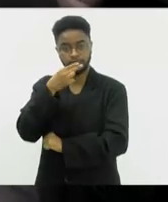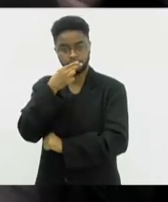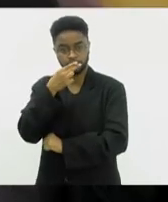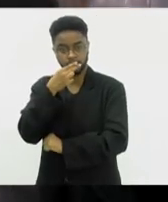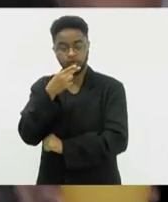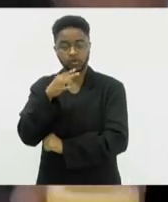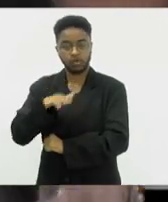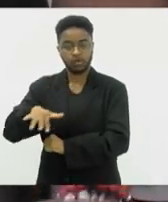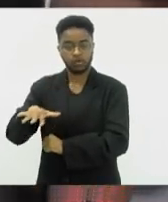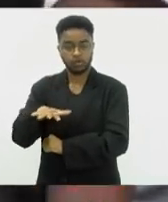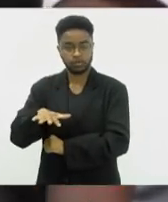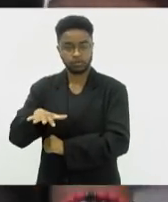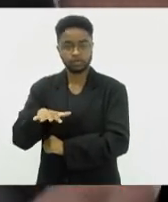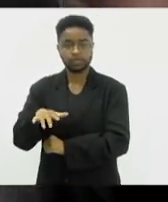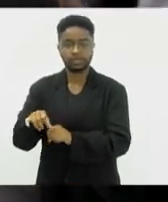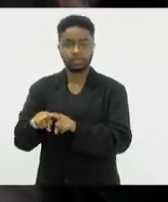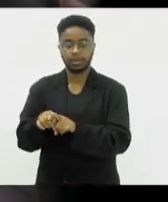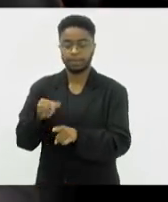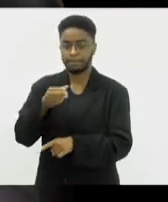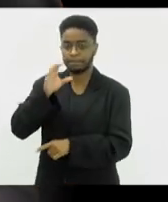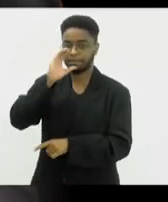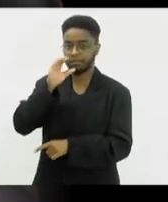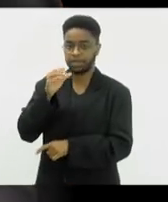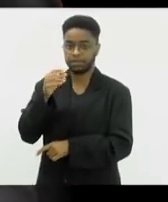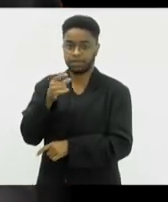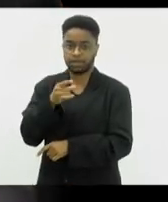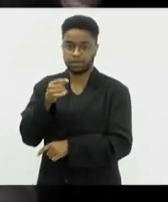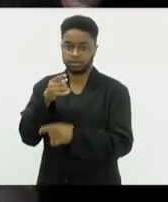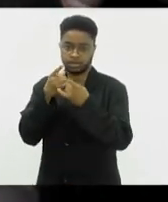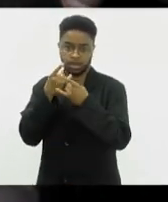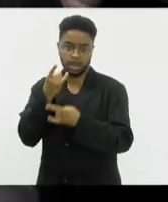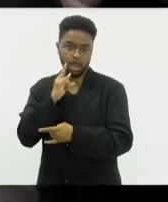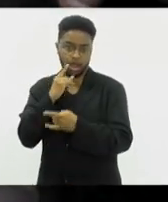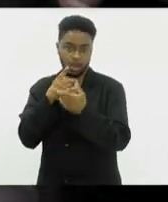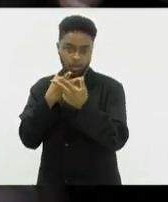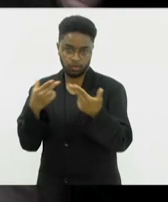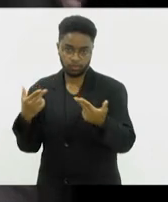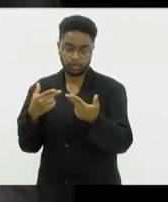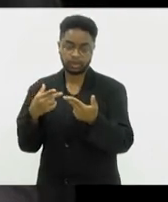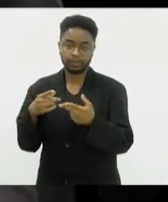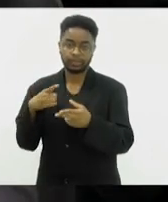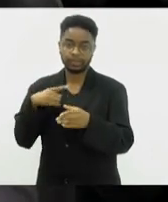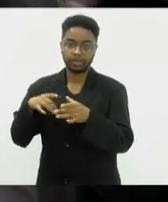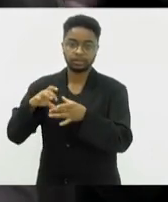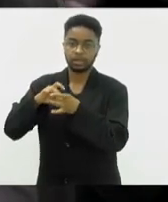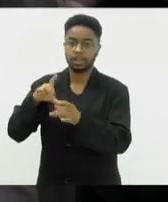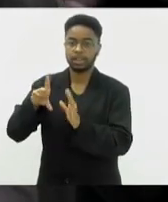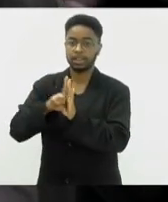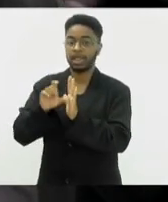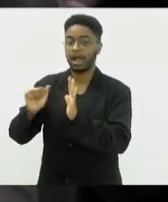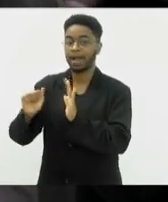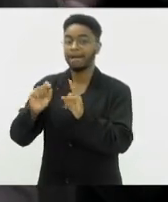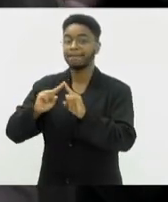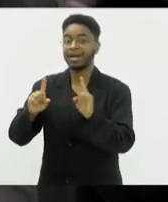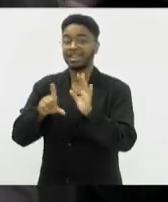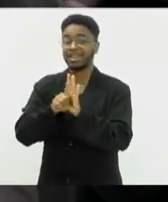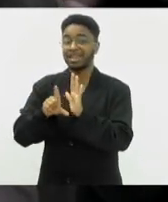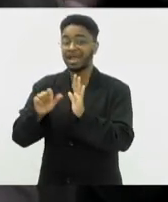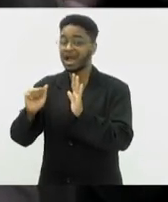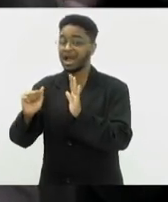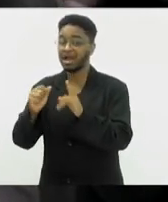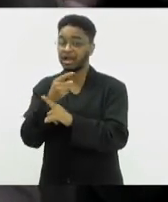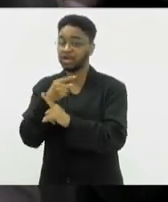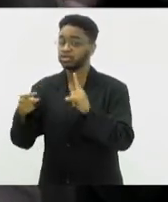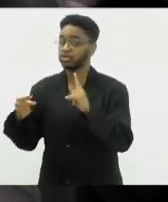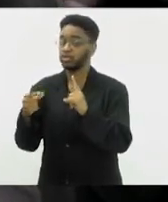da industrialização de fumos e bebidas prevista na Lei A. Essa lei está revogada, ela não existe mais. Então,